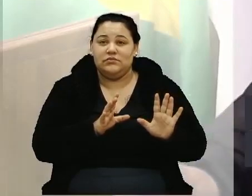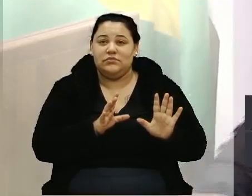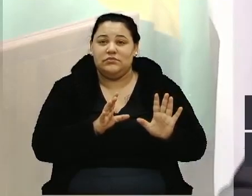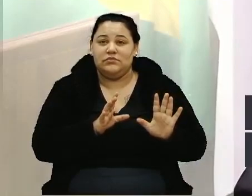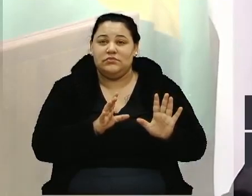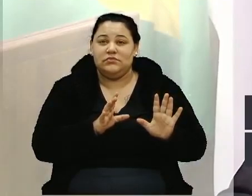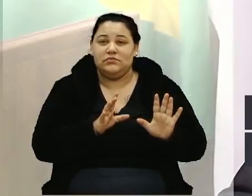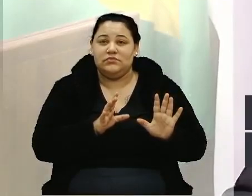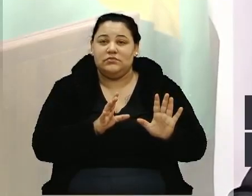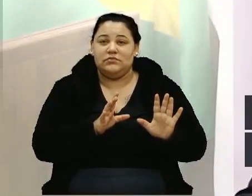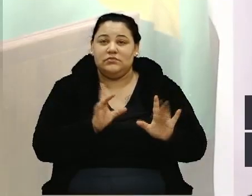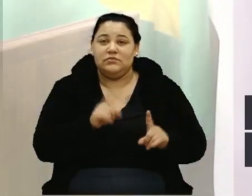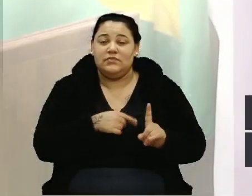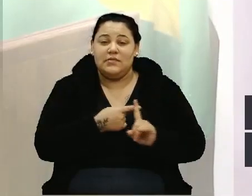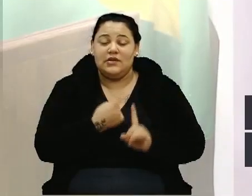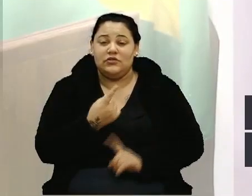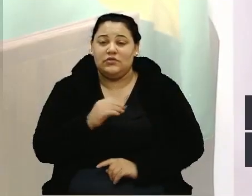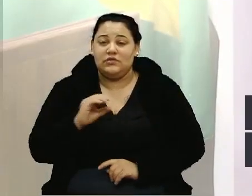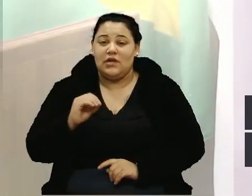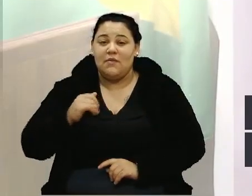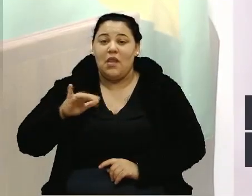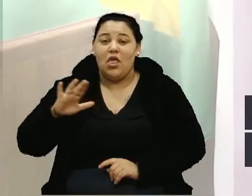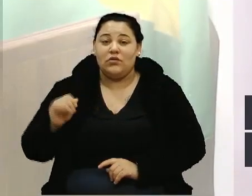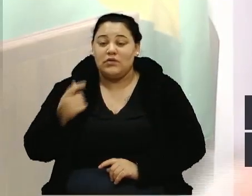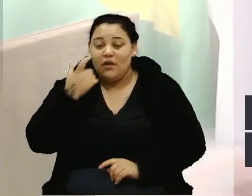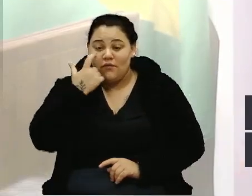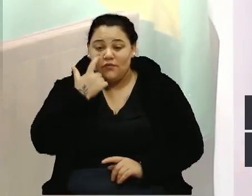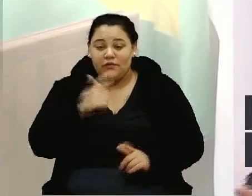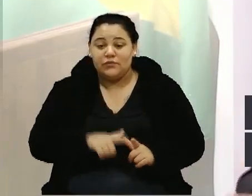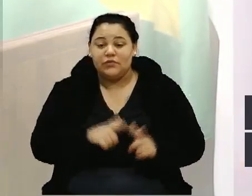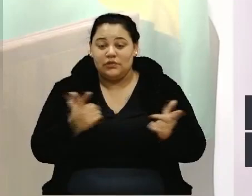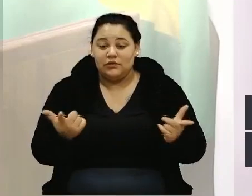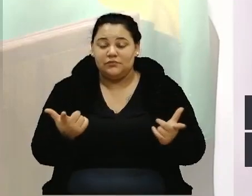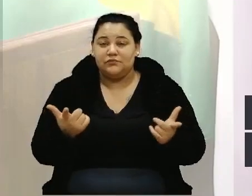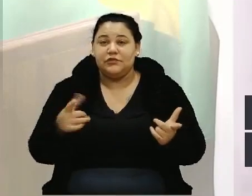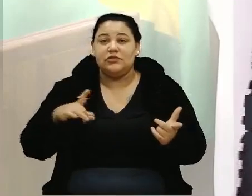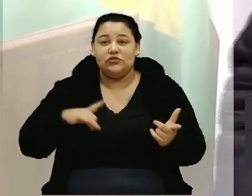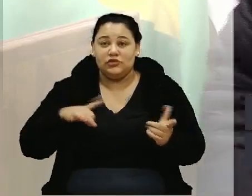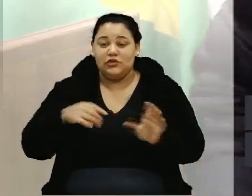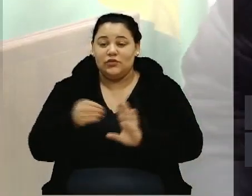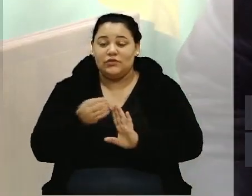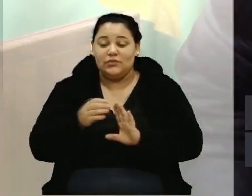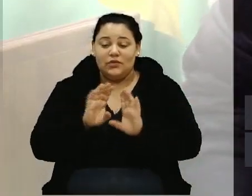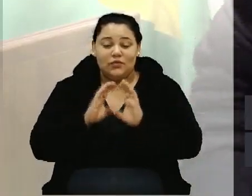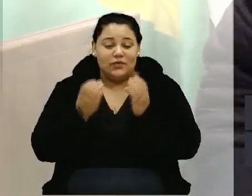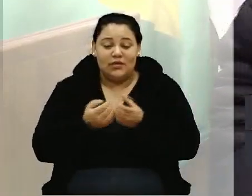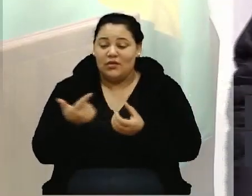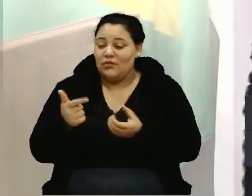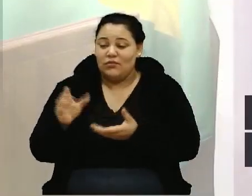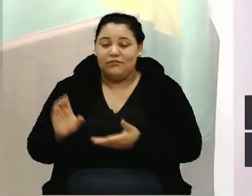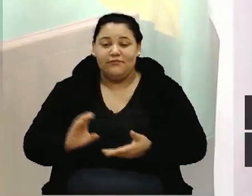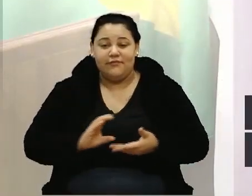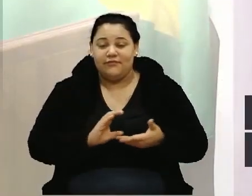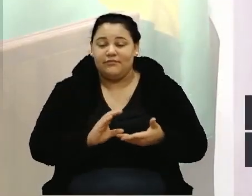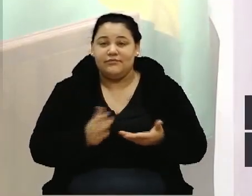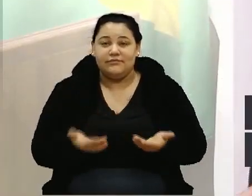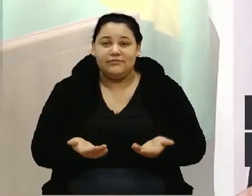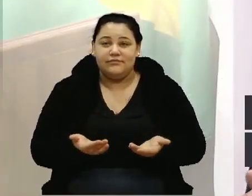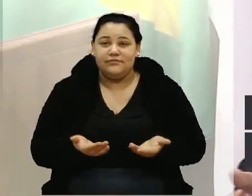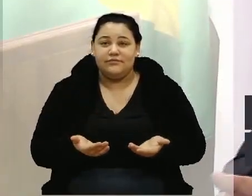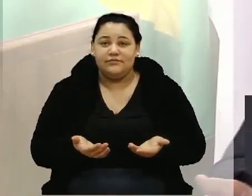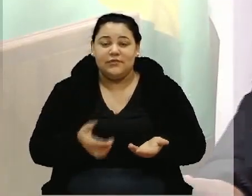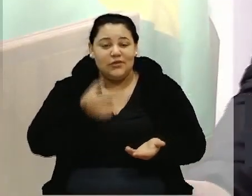de mais de 100 milhões, pelo que eu vi no Jornal Pioneiro. E nós temos um orçamento comunitário sem recursos. Então eu não